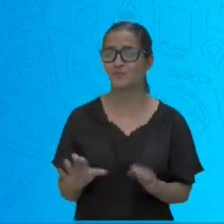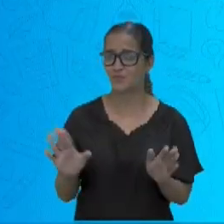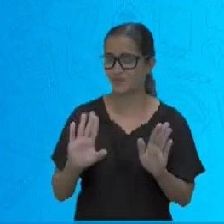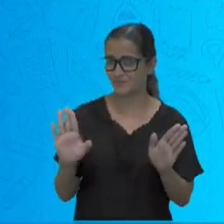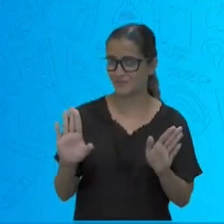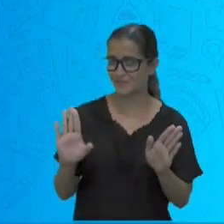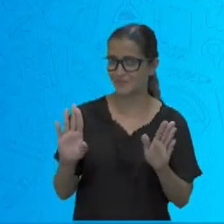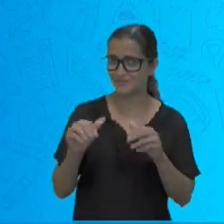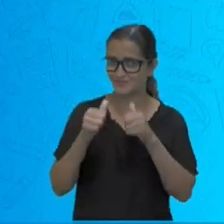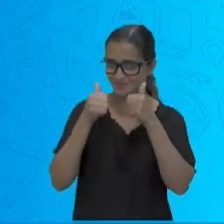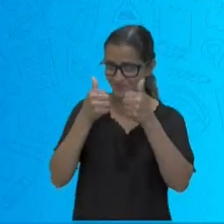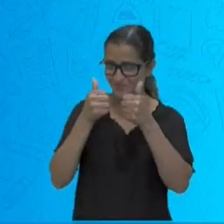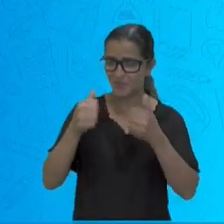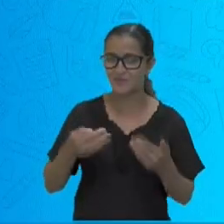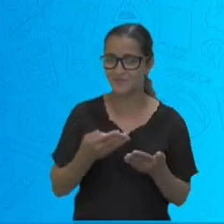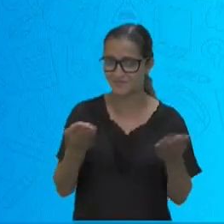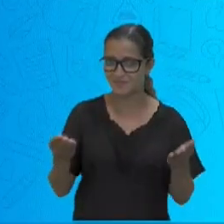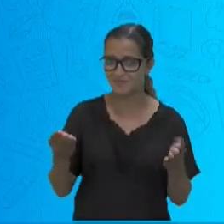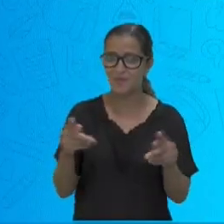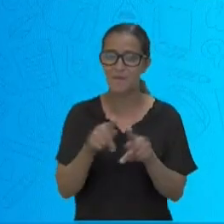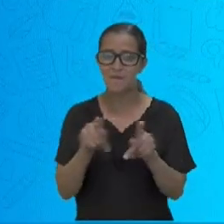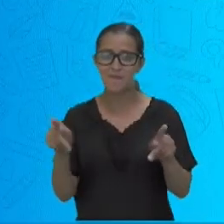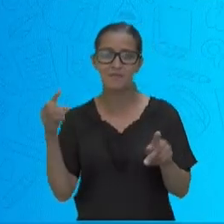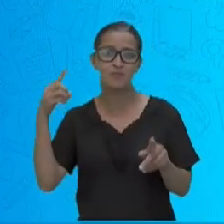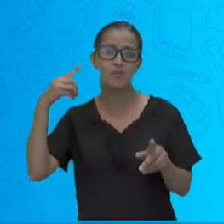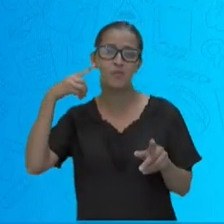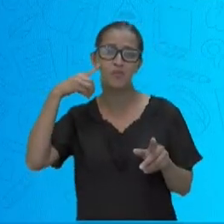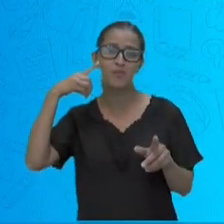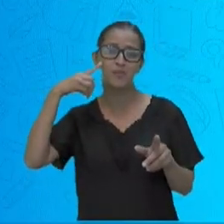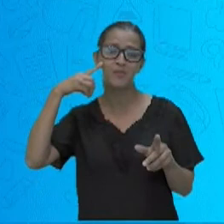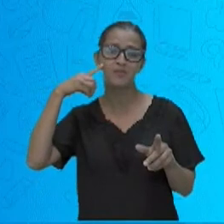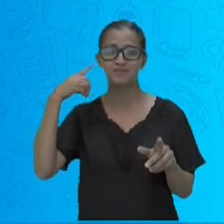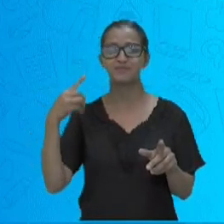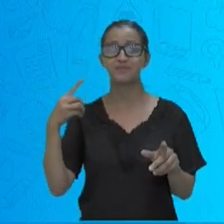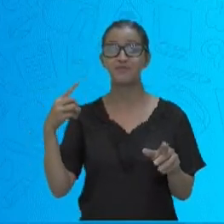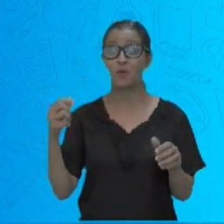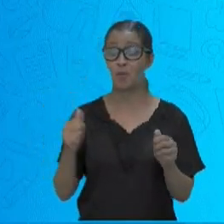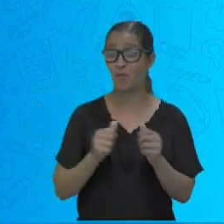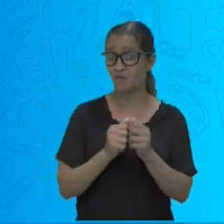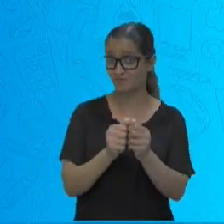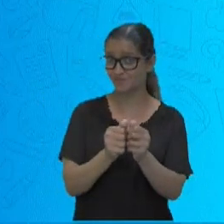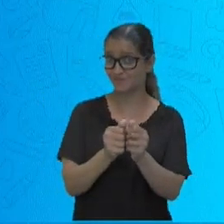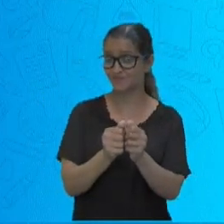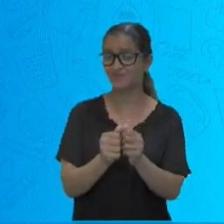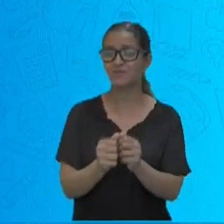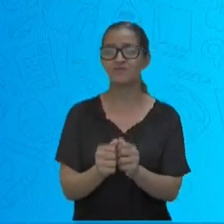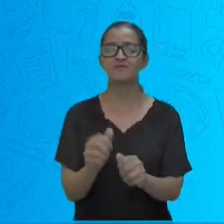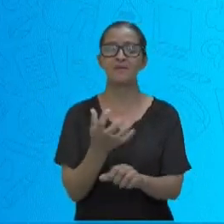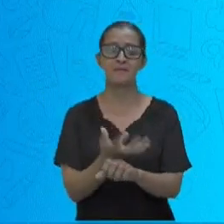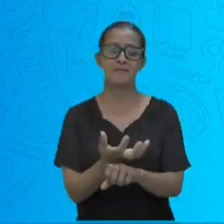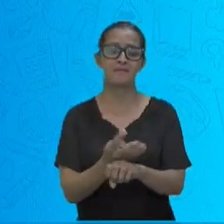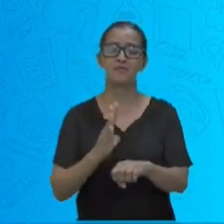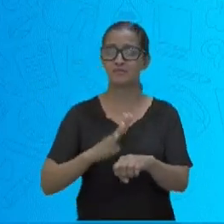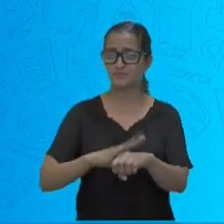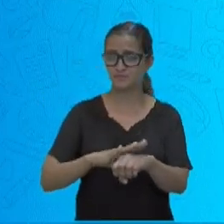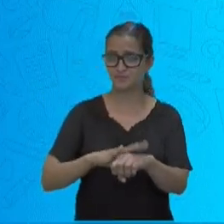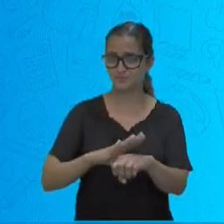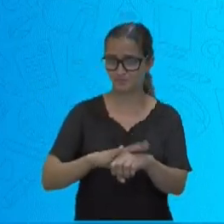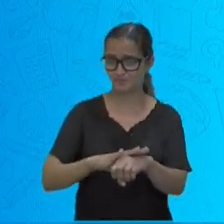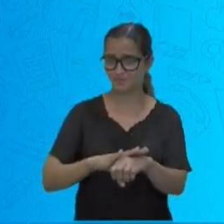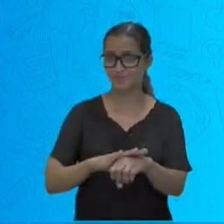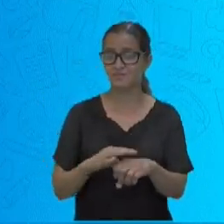Olá pessoal, eu sou a professora Daniele Cristine e vamos juntos ficar hoje com o componente curricular de